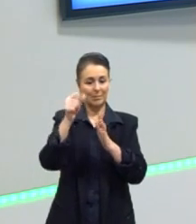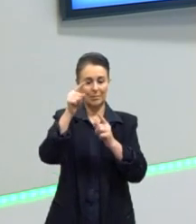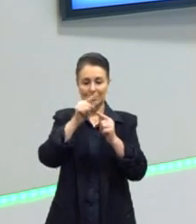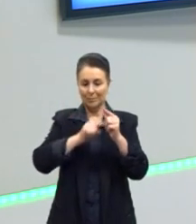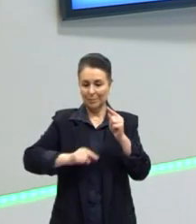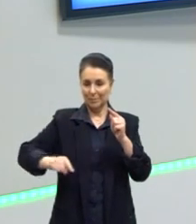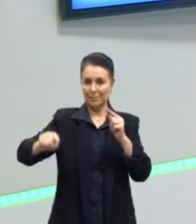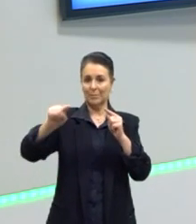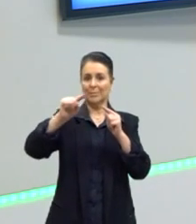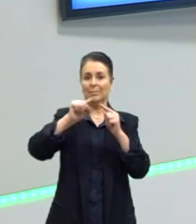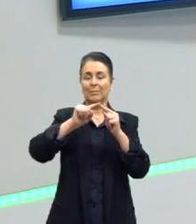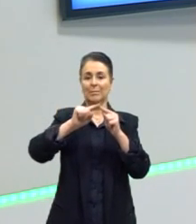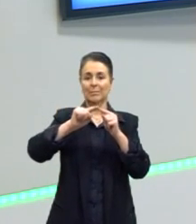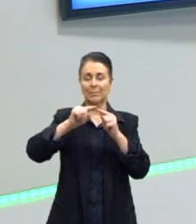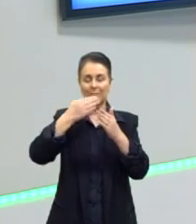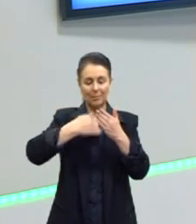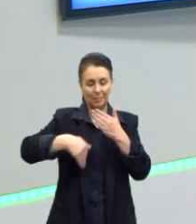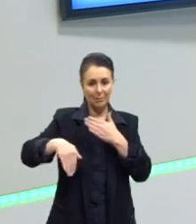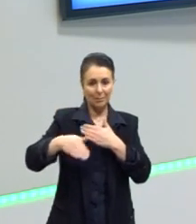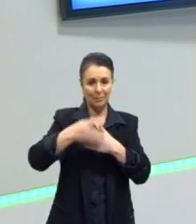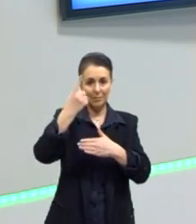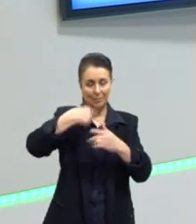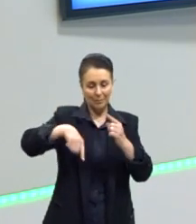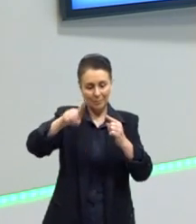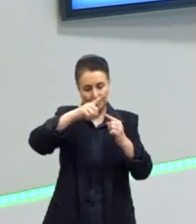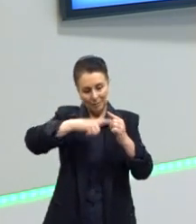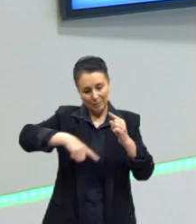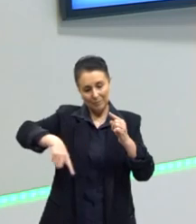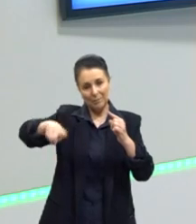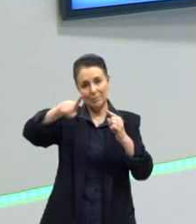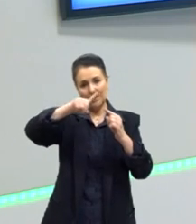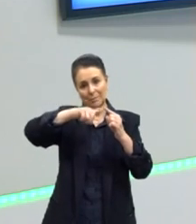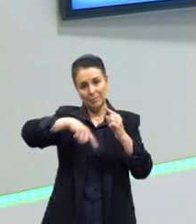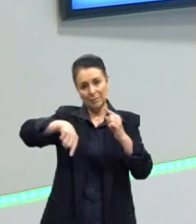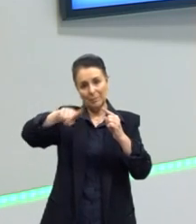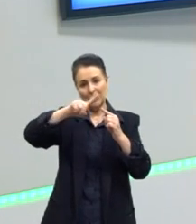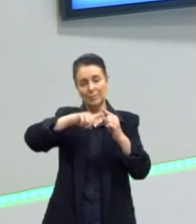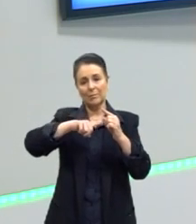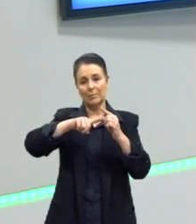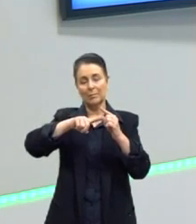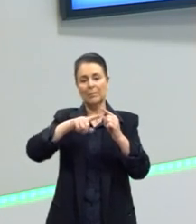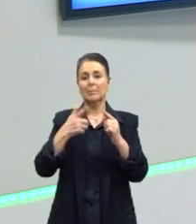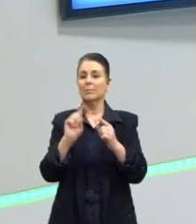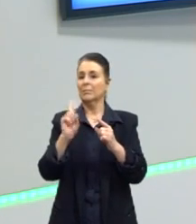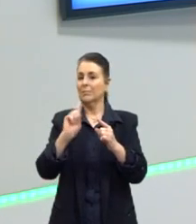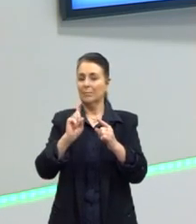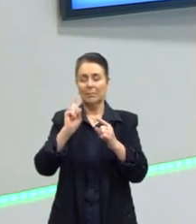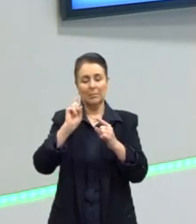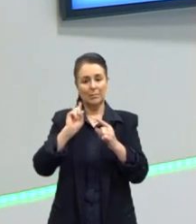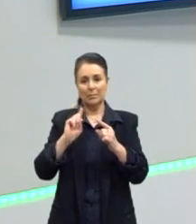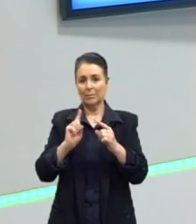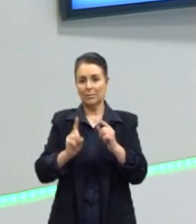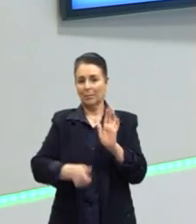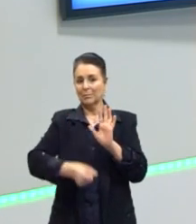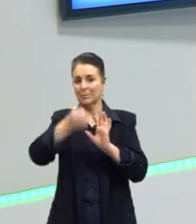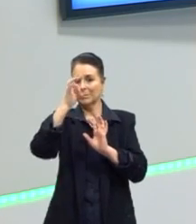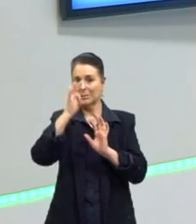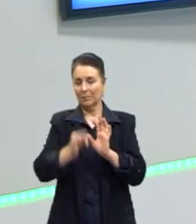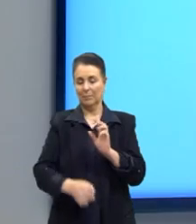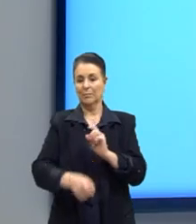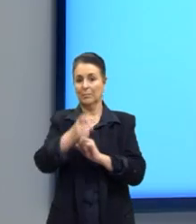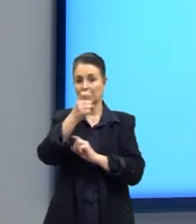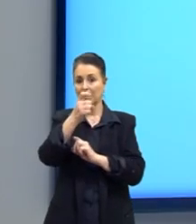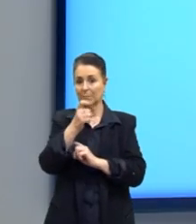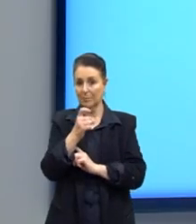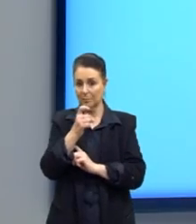assim como em todas as outras voltas possíveis ela também não vai ser definida então a gente diz que o